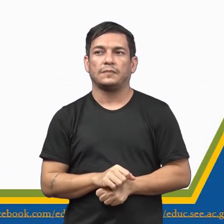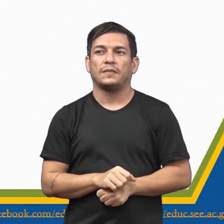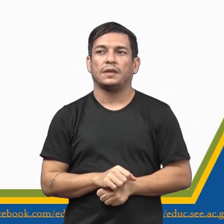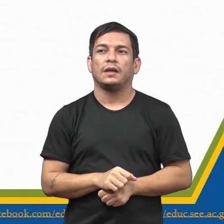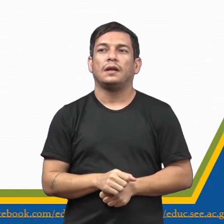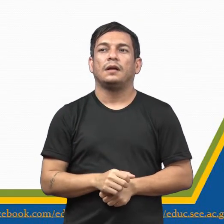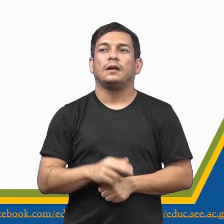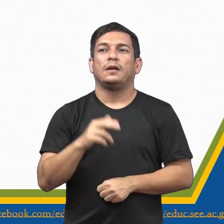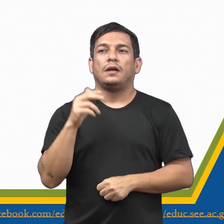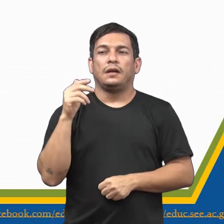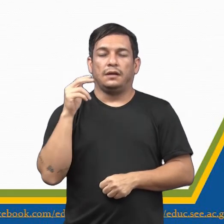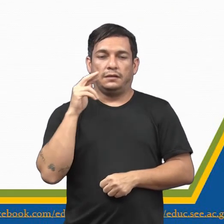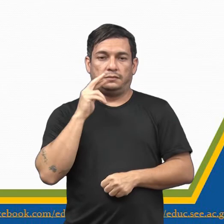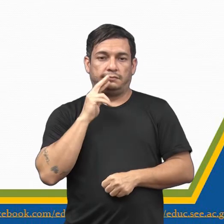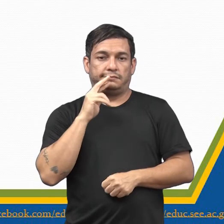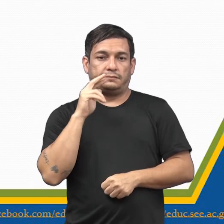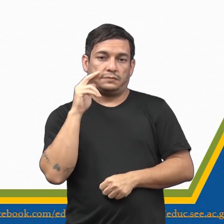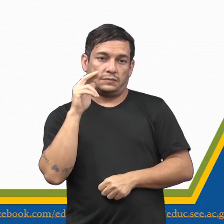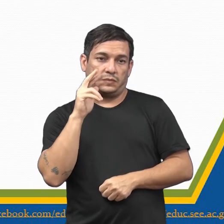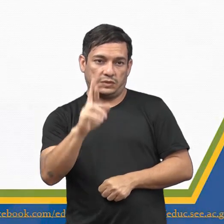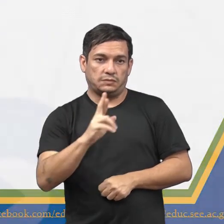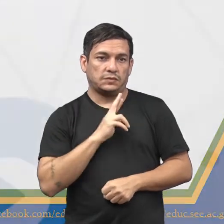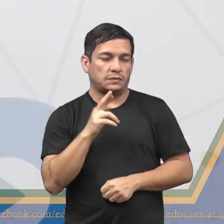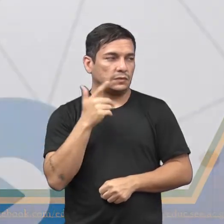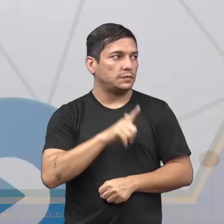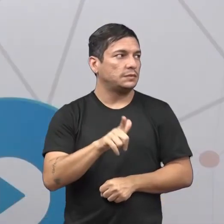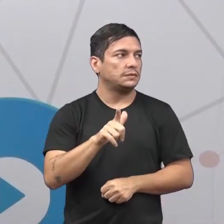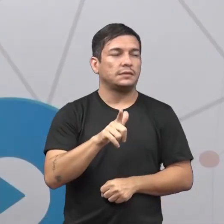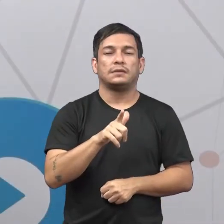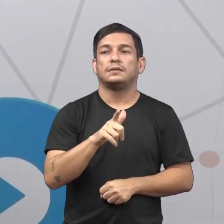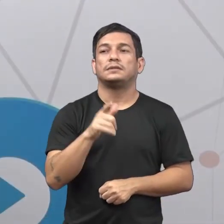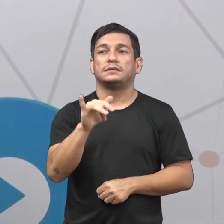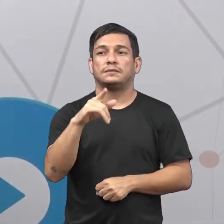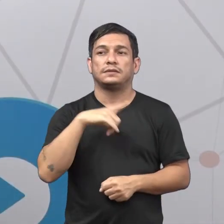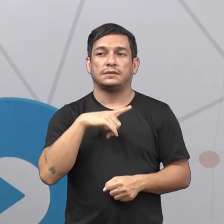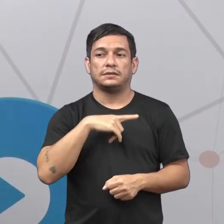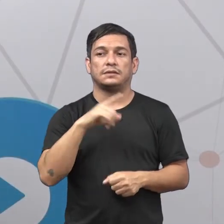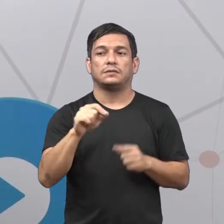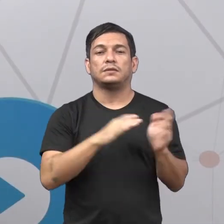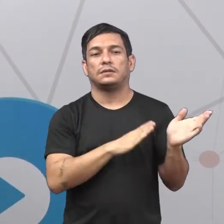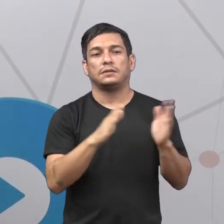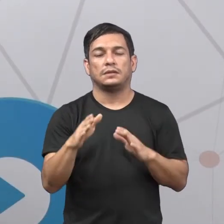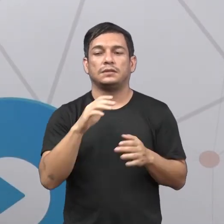resultados alcançados em menos tempo, ou seja, se você tem uma